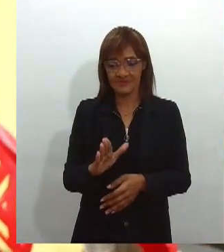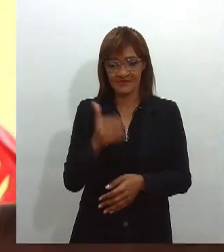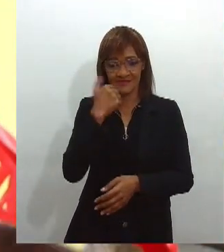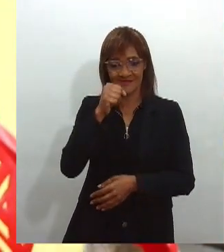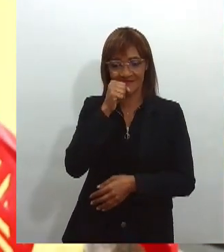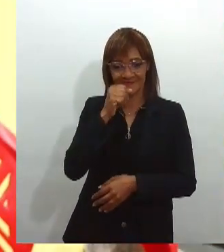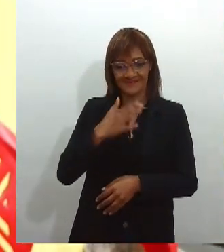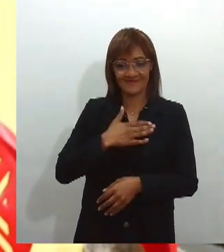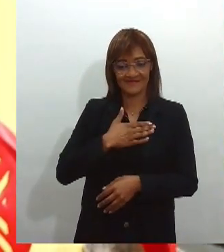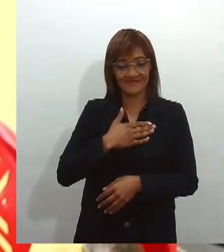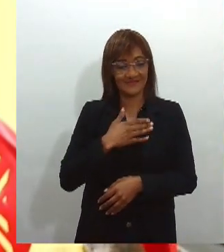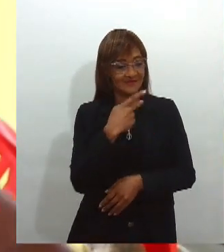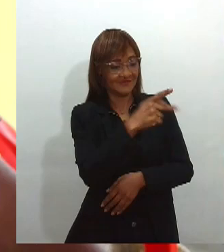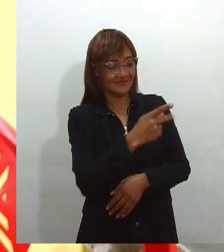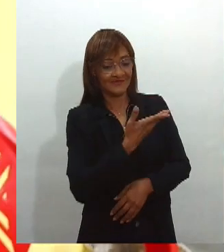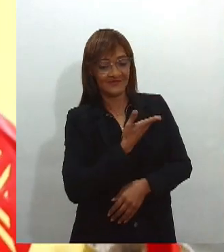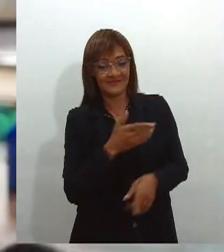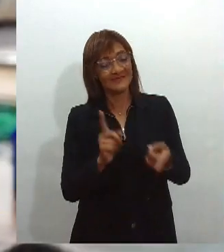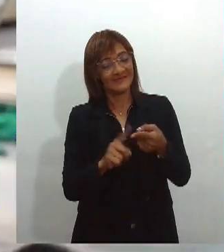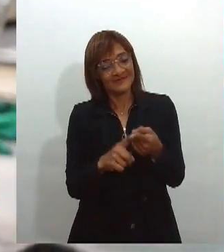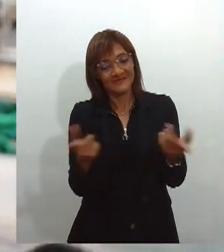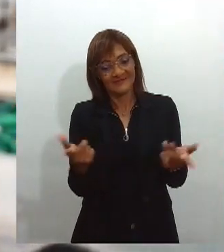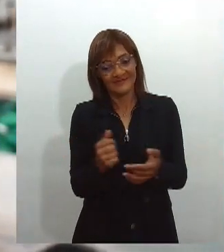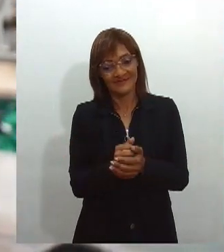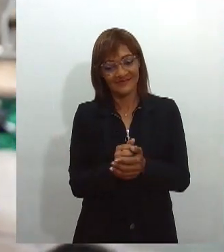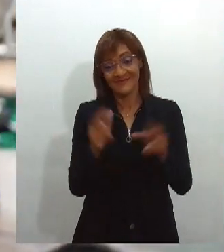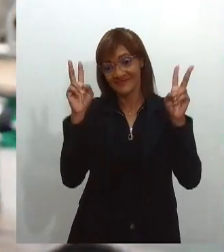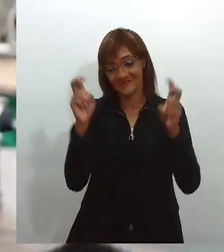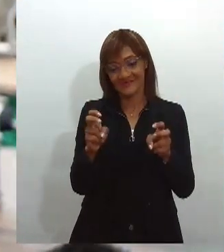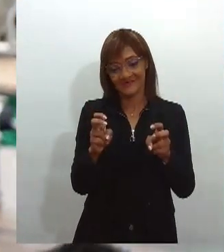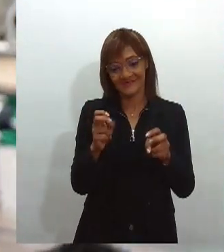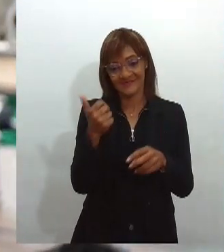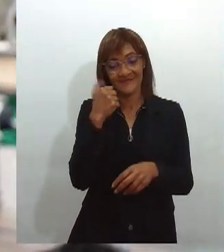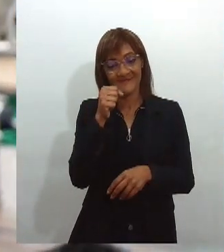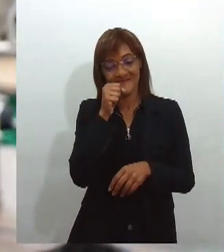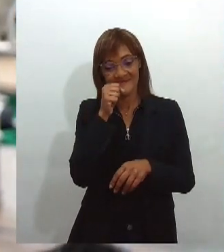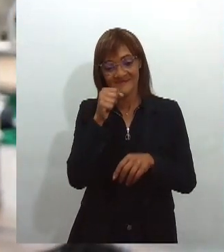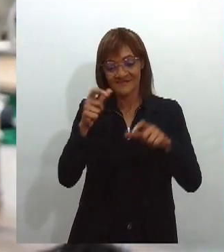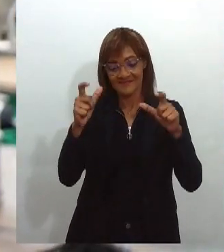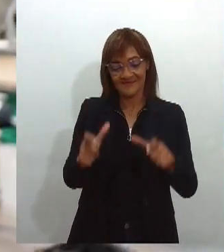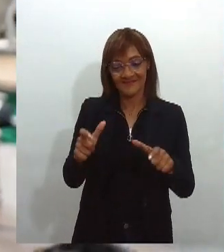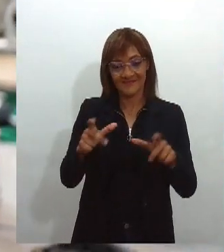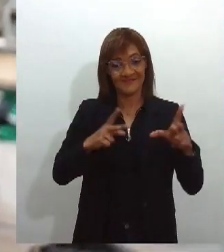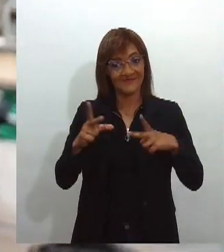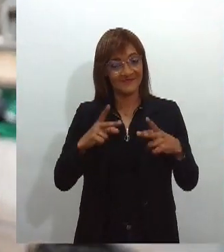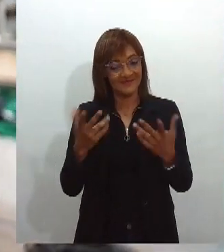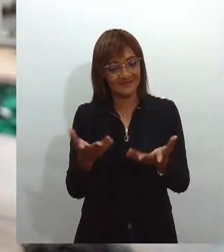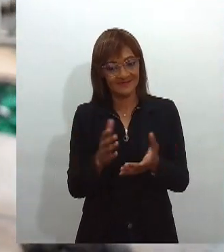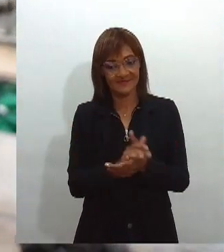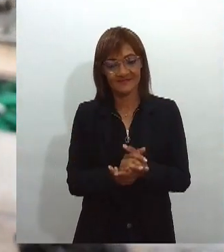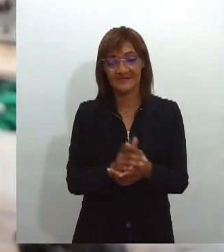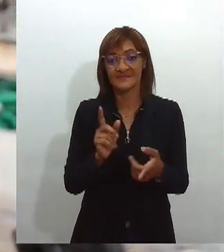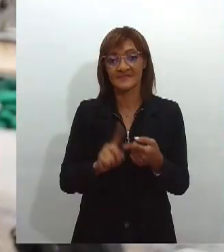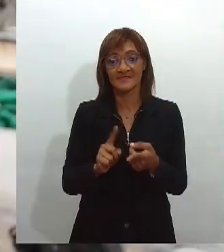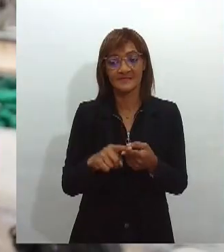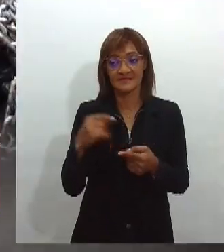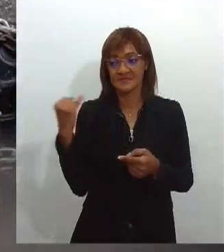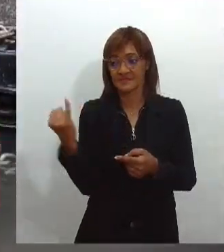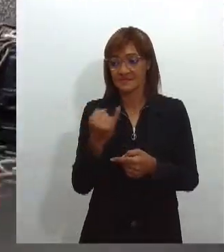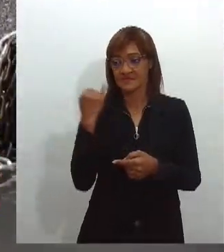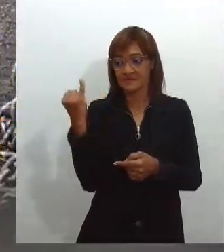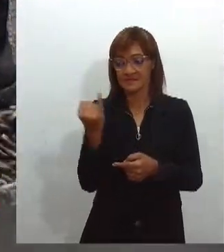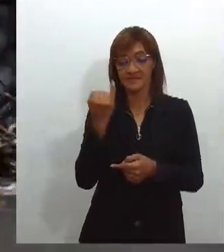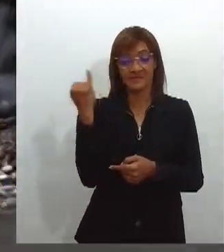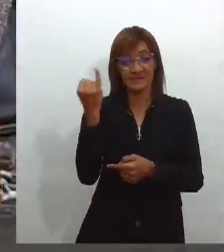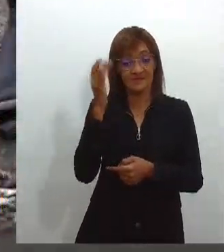amigos. Então, foi isso que aconteceu, camarote da mamãe. Além disso, o líder comunitário ressalta a importância do arrastapé do 18 do Forte,